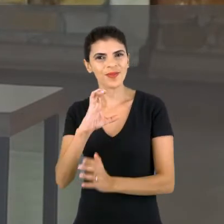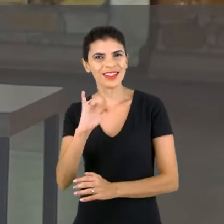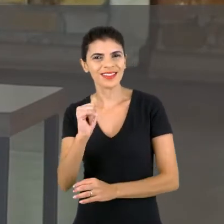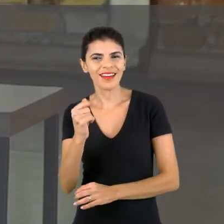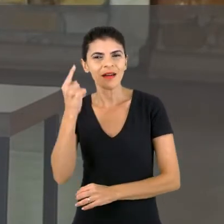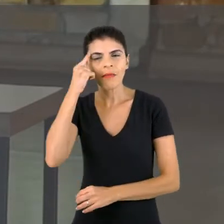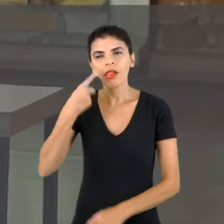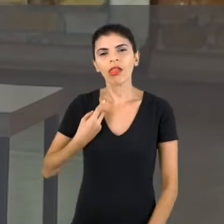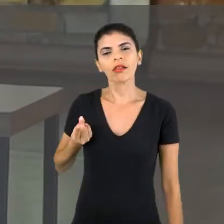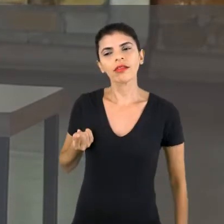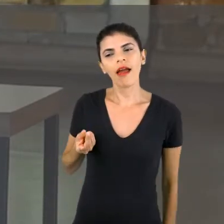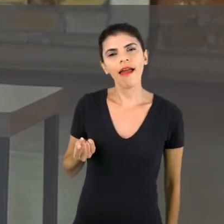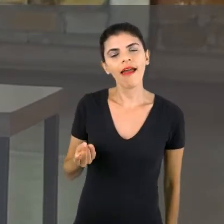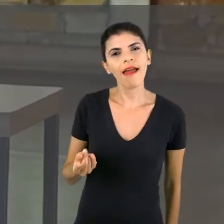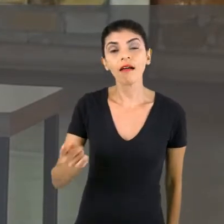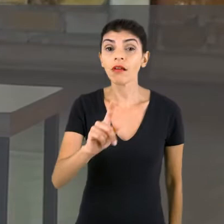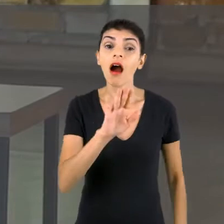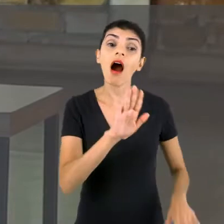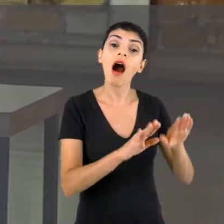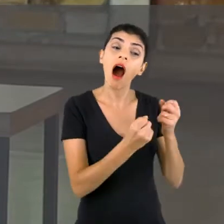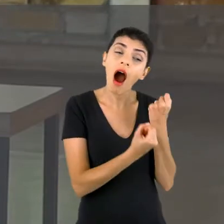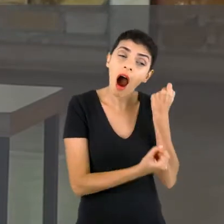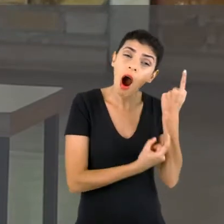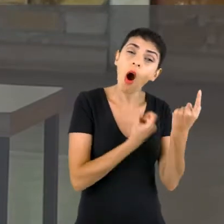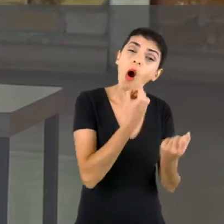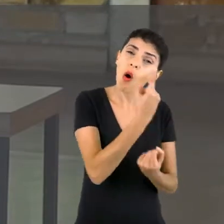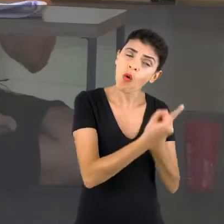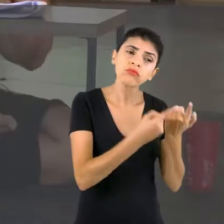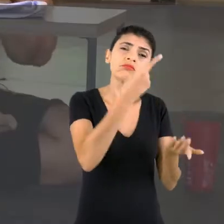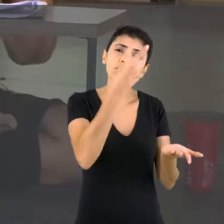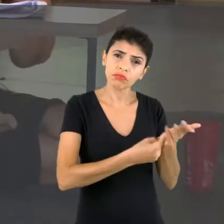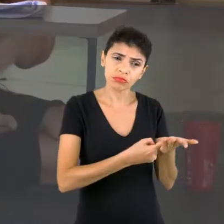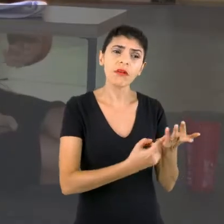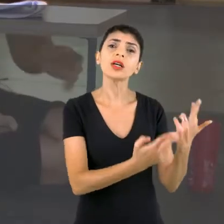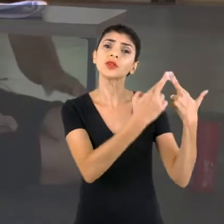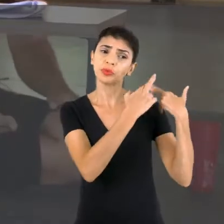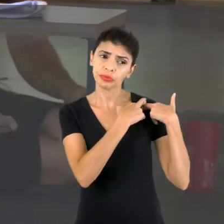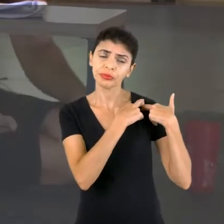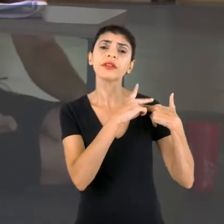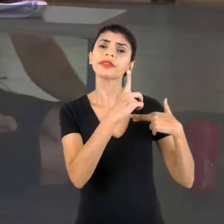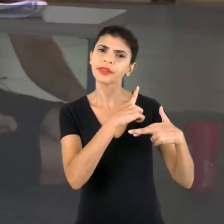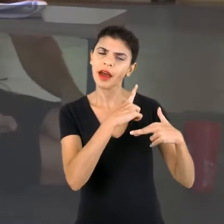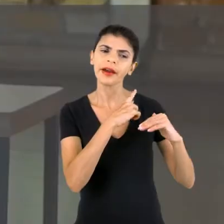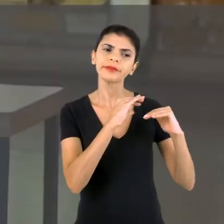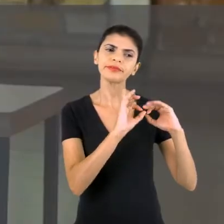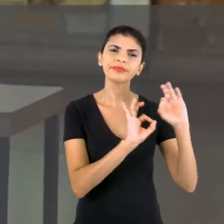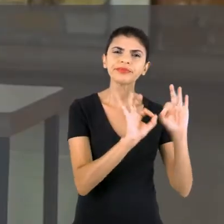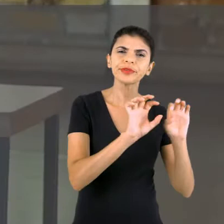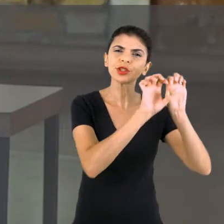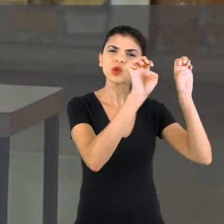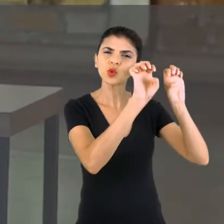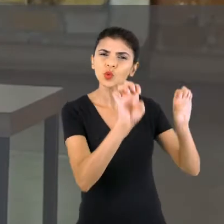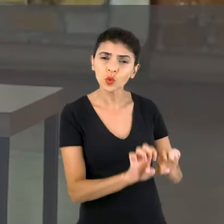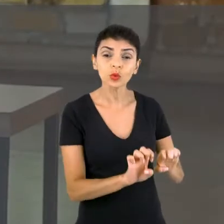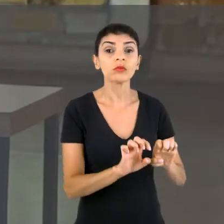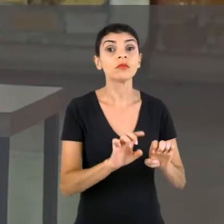companhia e achar que eternamente... Tem alguns pactos que eles são estruturais. Eu acho que pra gente a horizontalidade é um pacto estrutural,